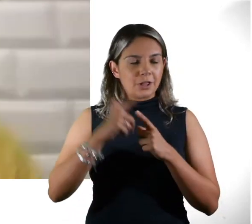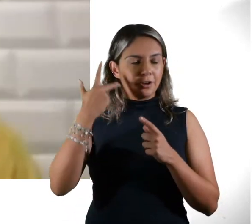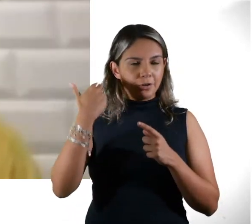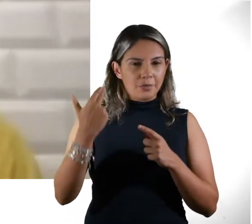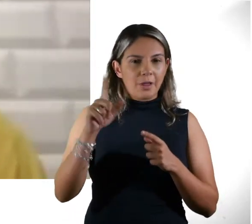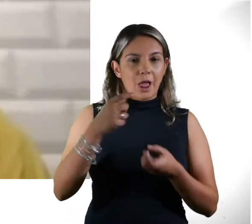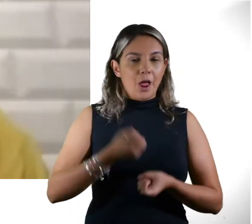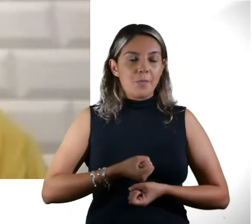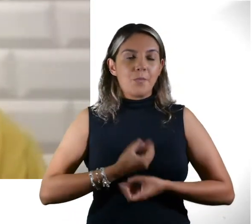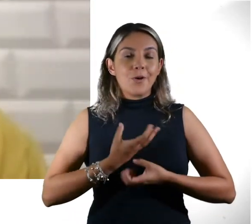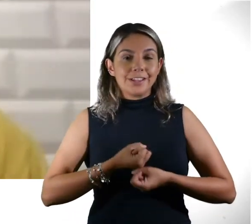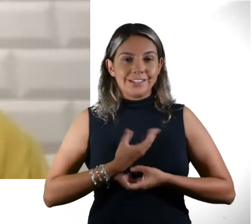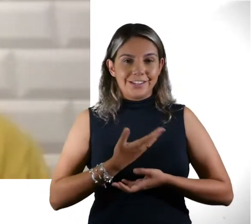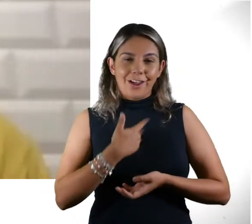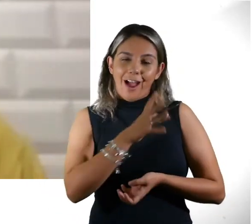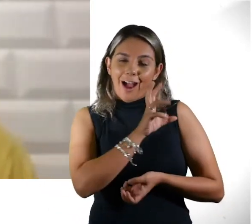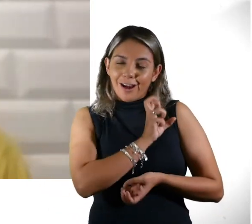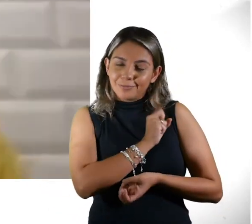é poesia.